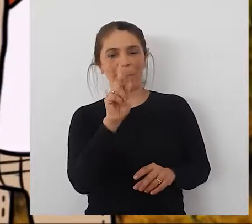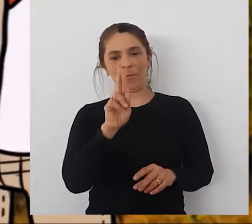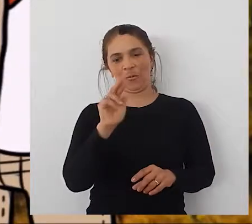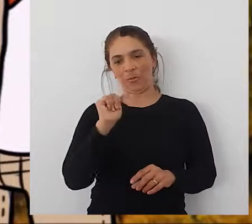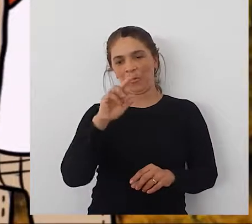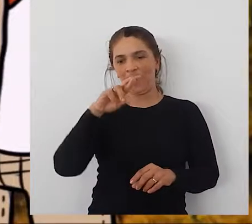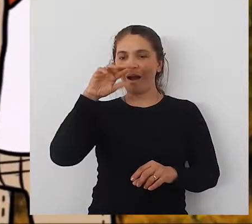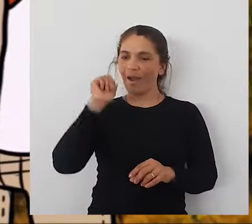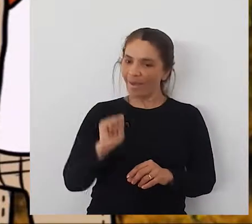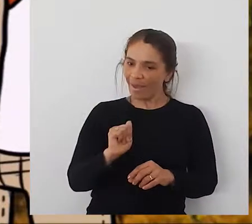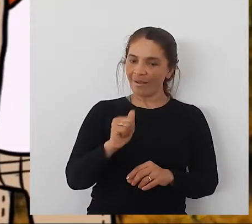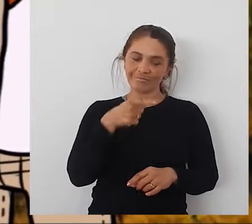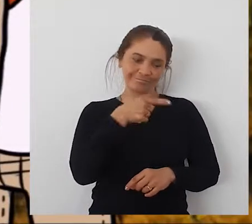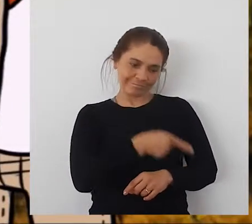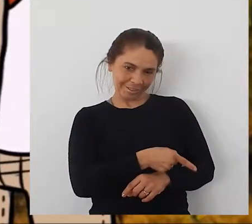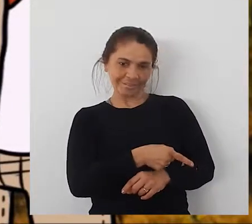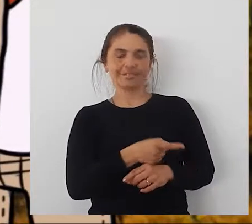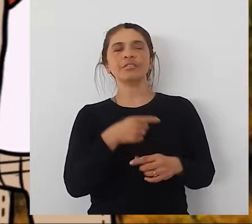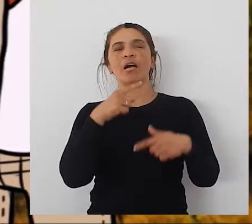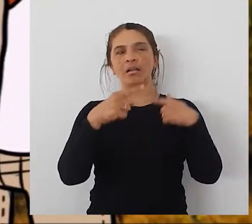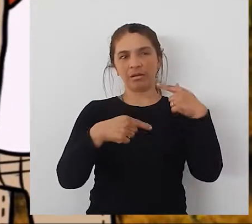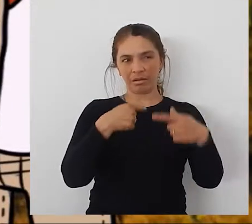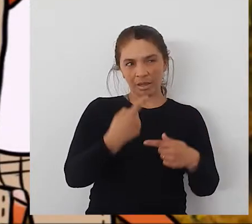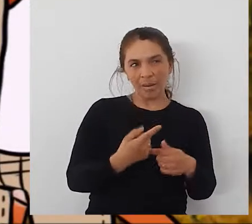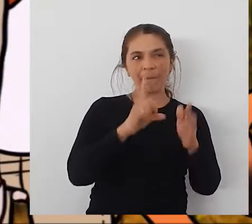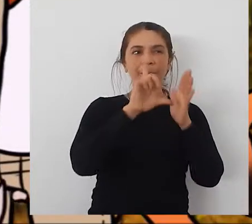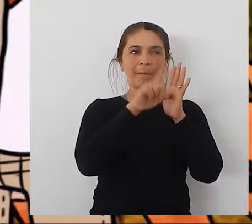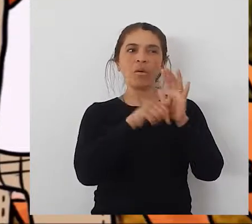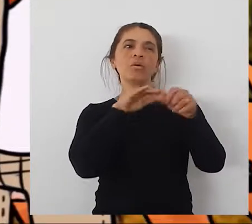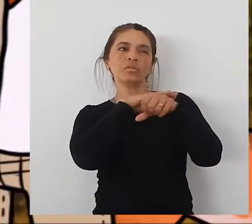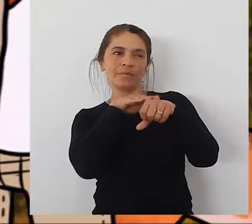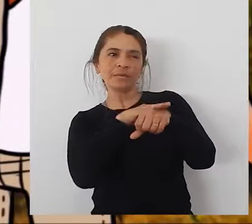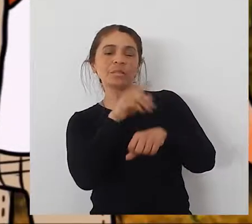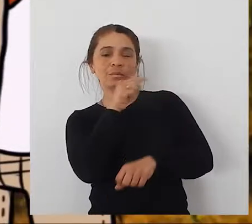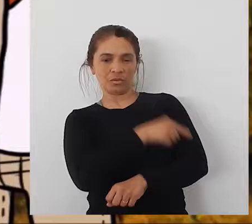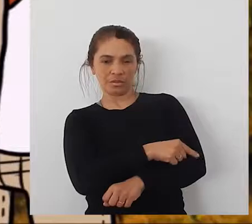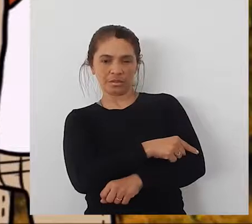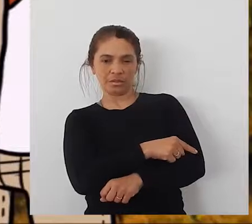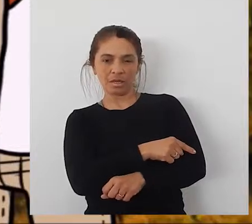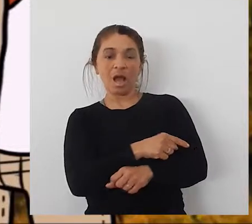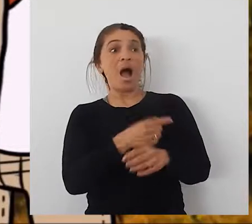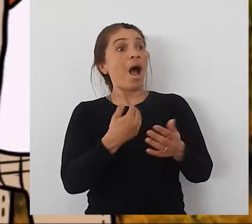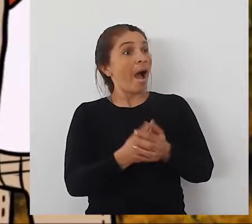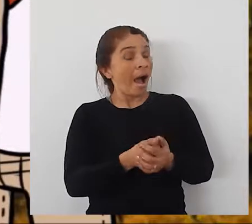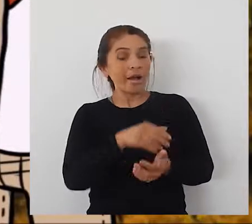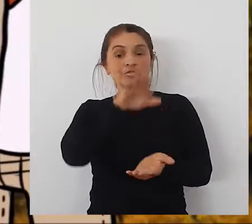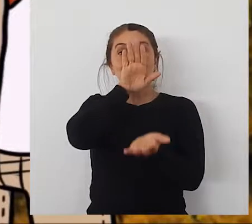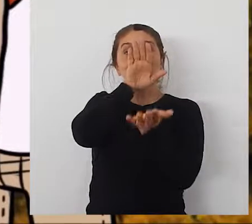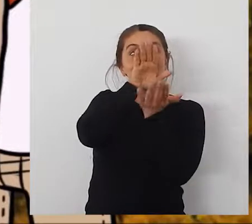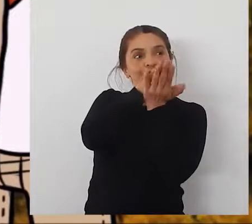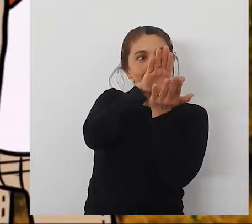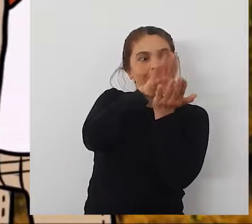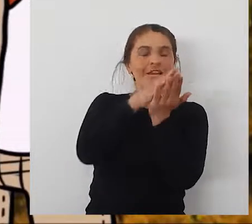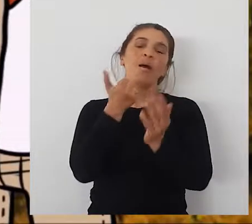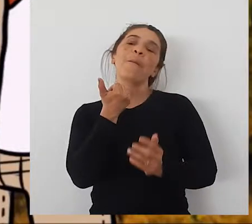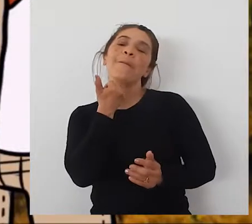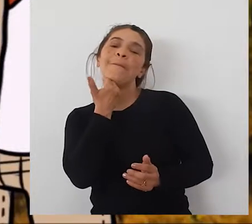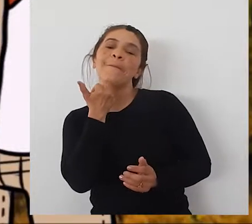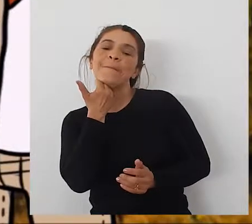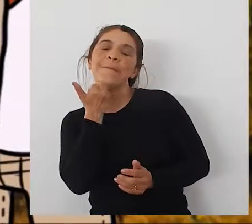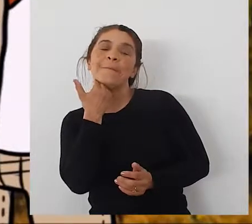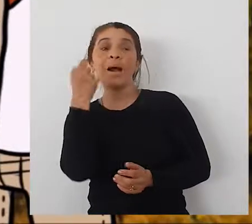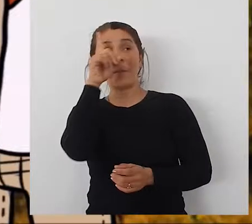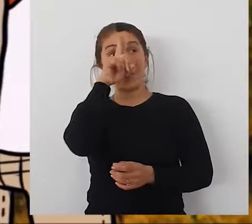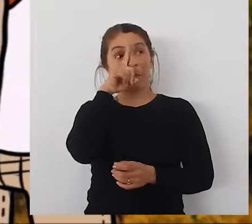O lobo-guará. Bom, falaremos sobre ele logo em seguida. Vejamos o que mais